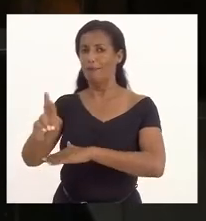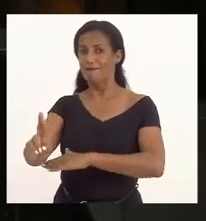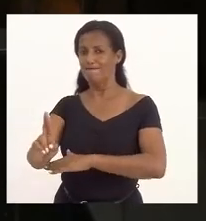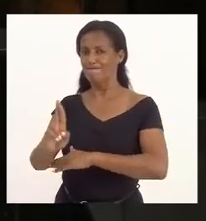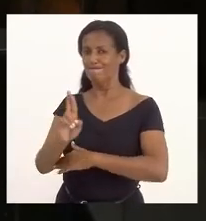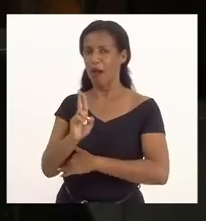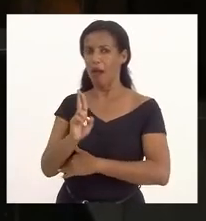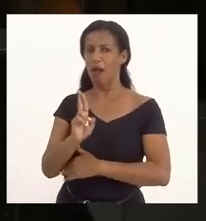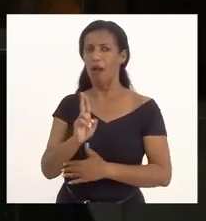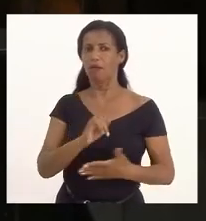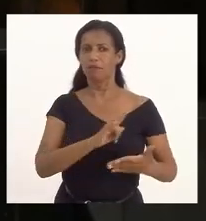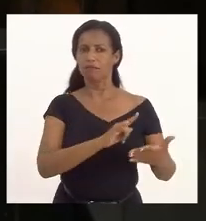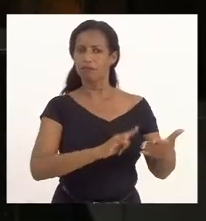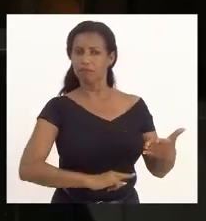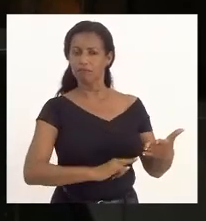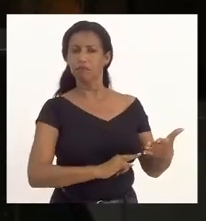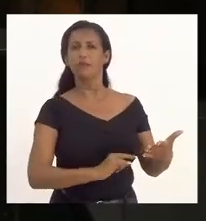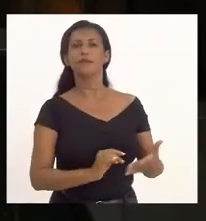resposta formal